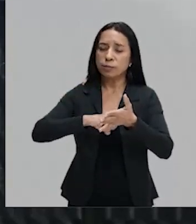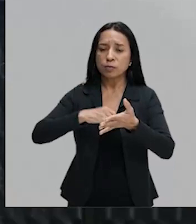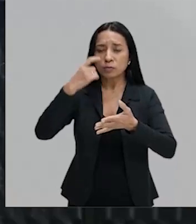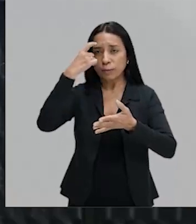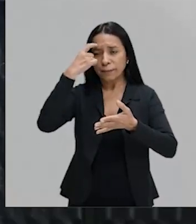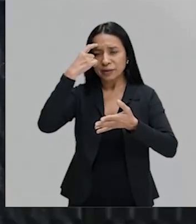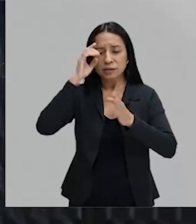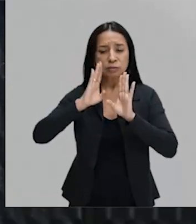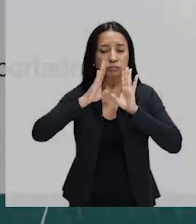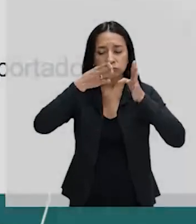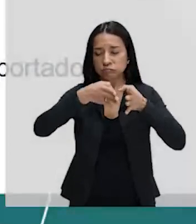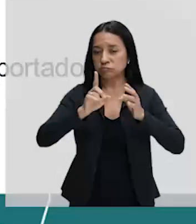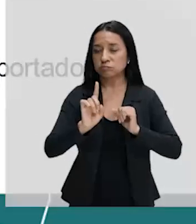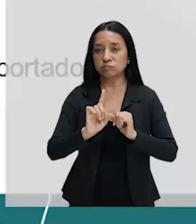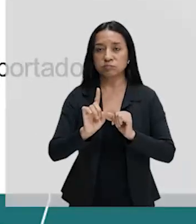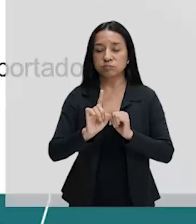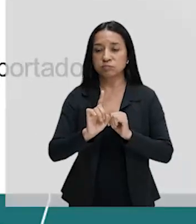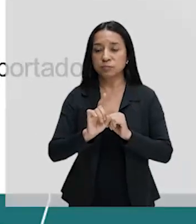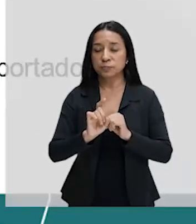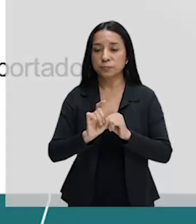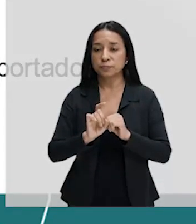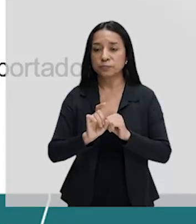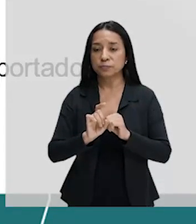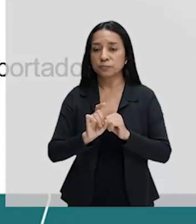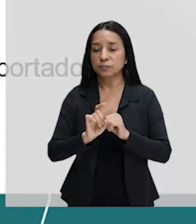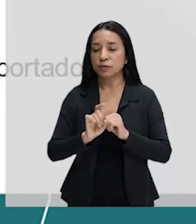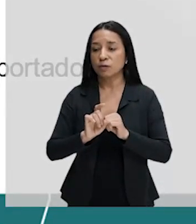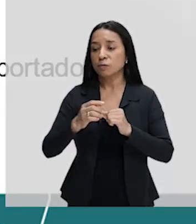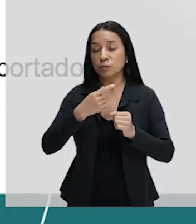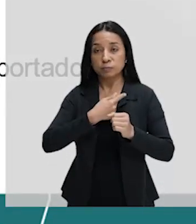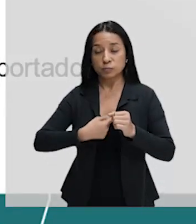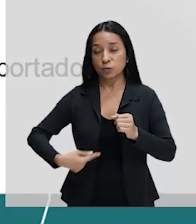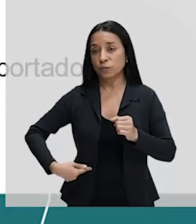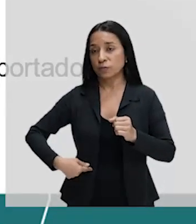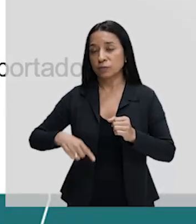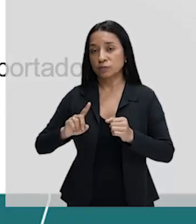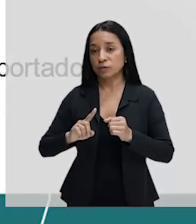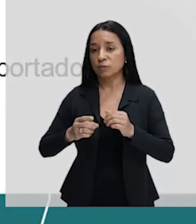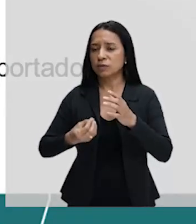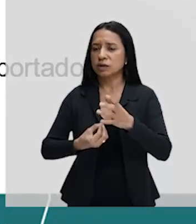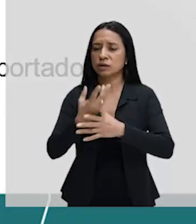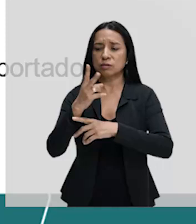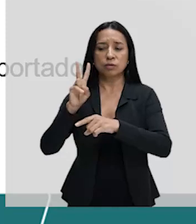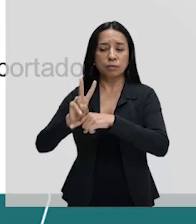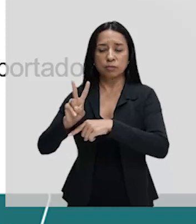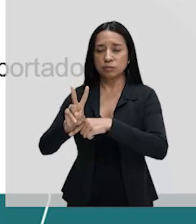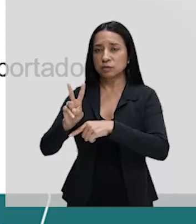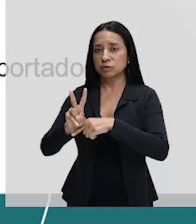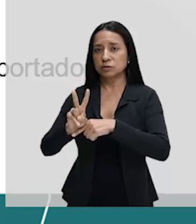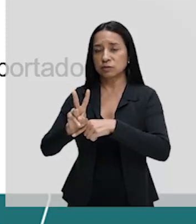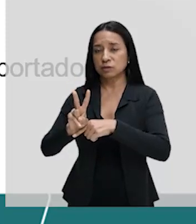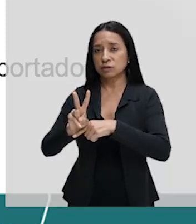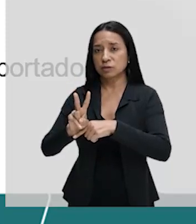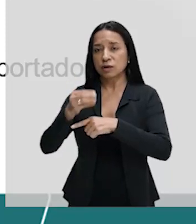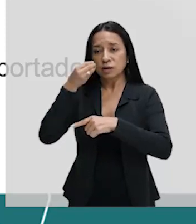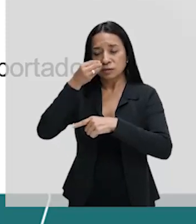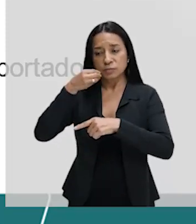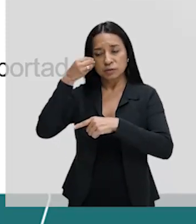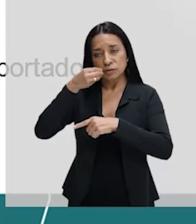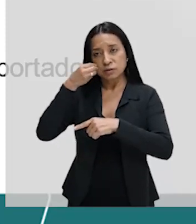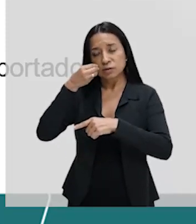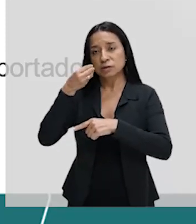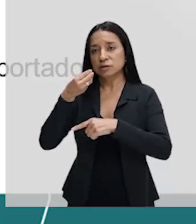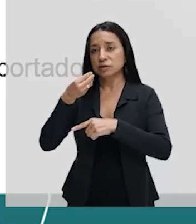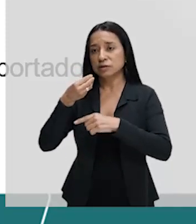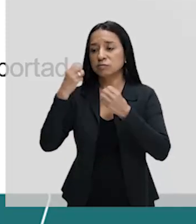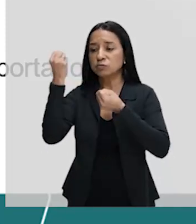essa perspectiva por parte do governo. Vamos criar para proteger a experiência industrial